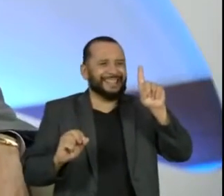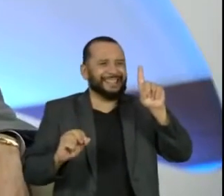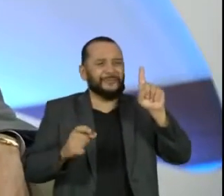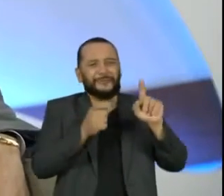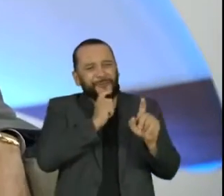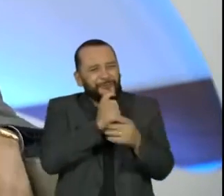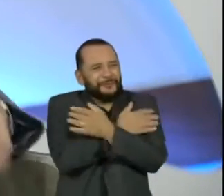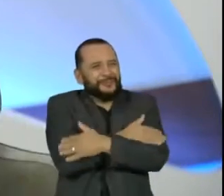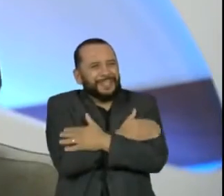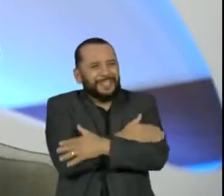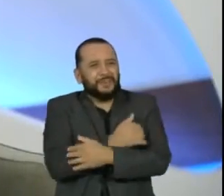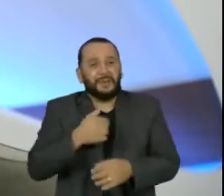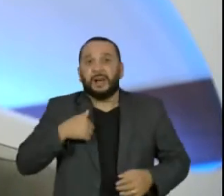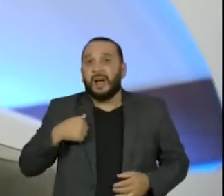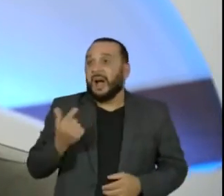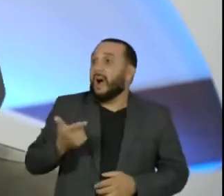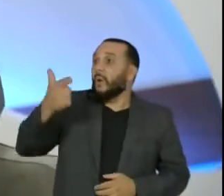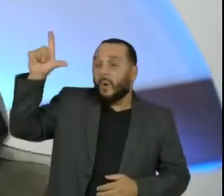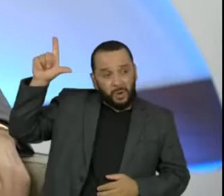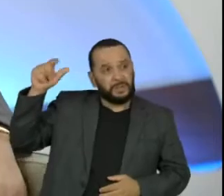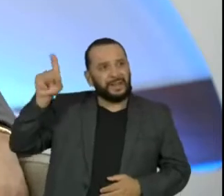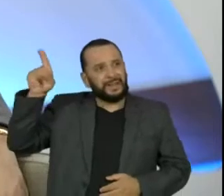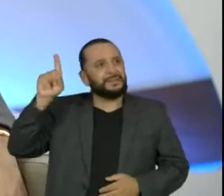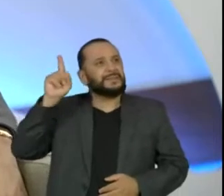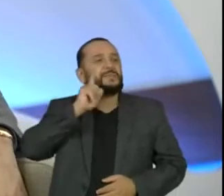ordem para começar a vacinar agora em dezembro.